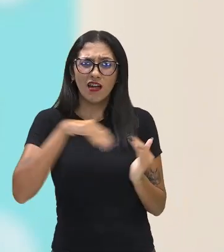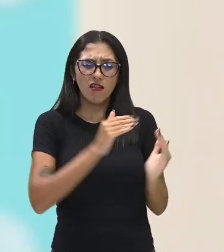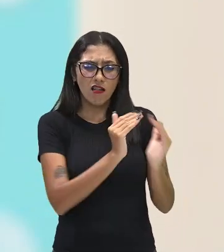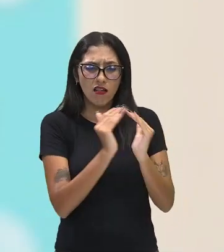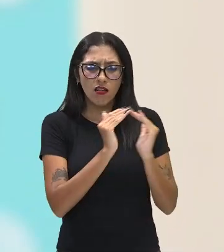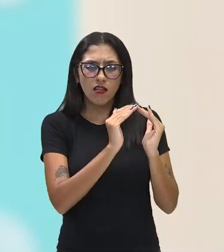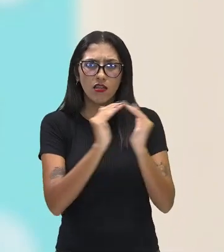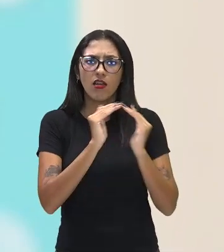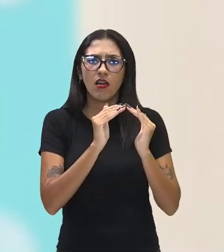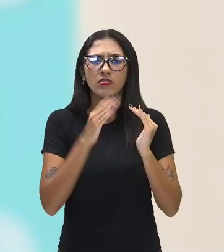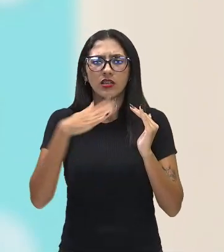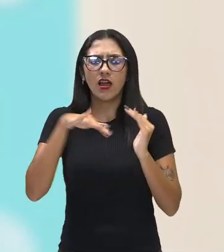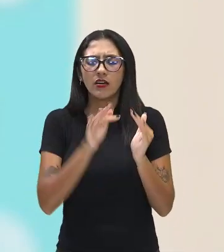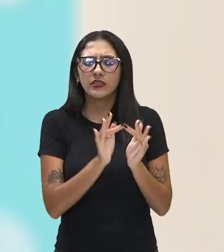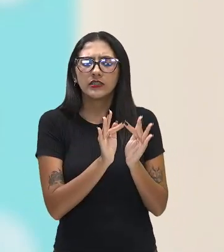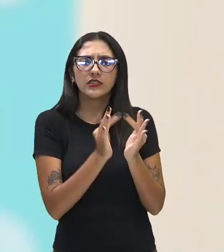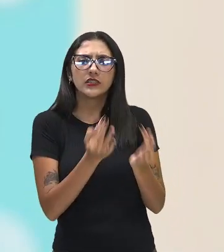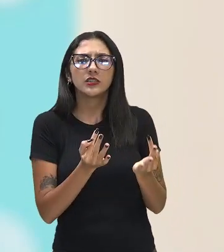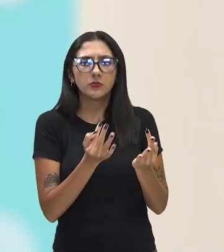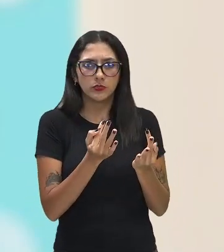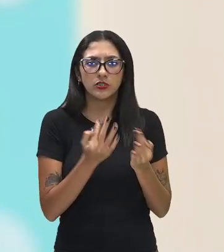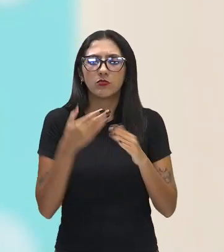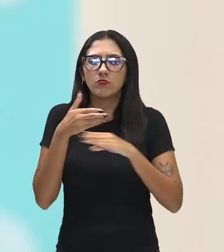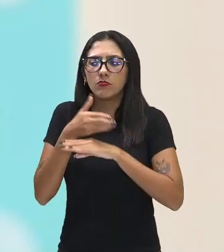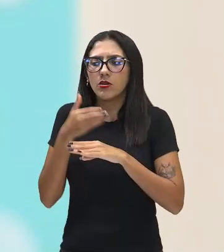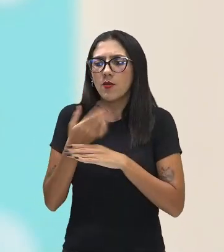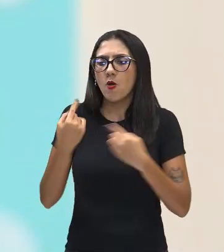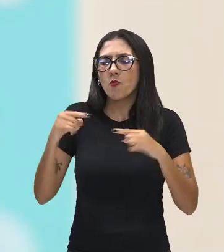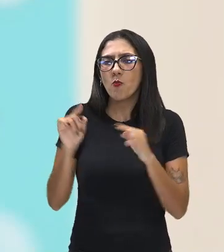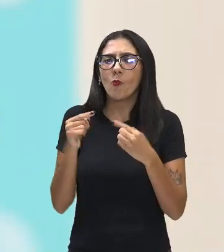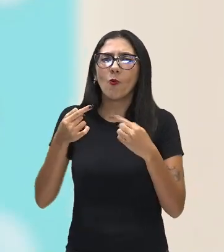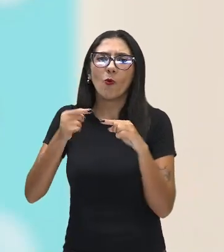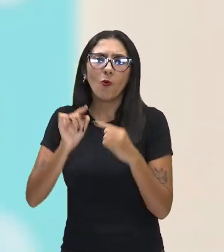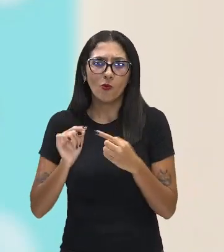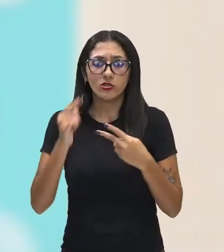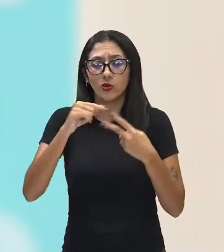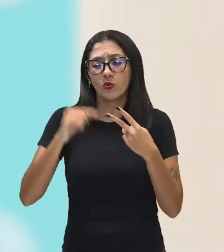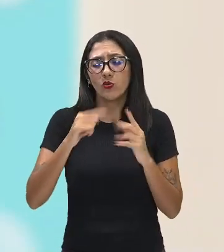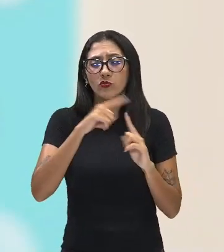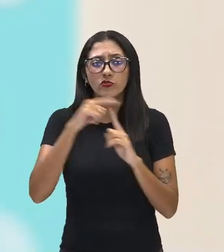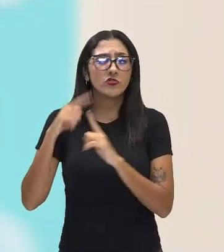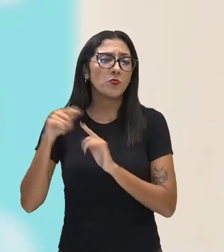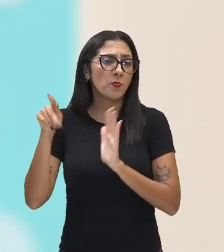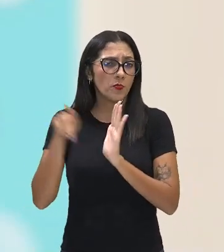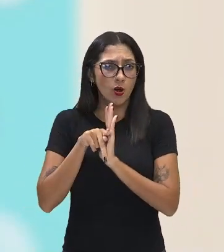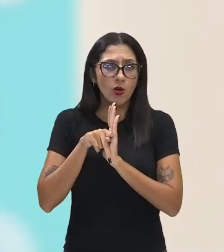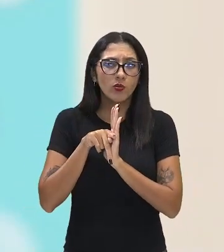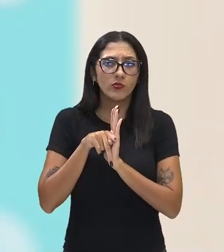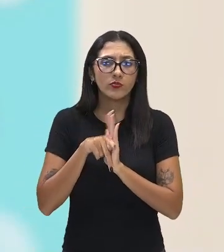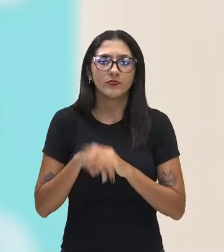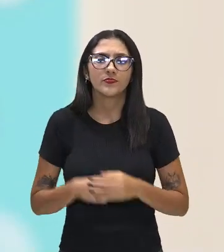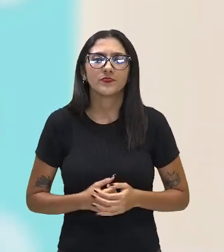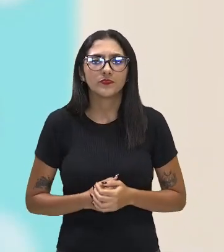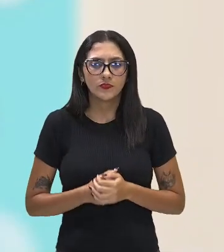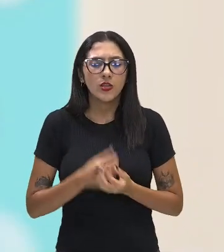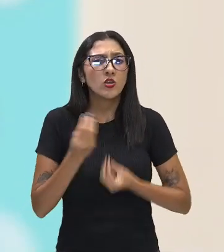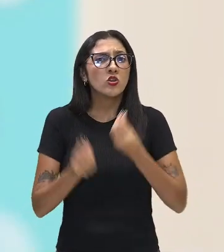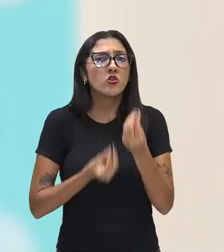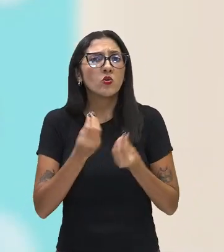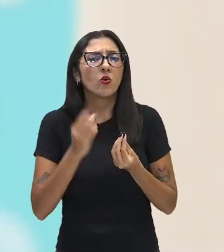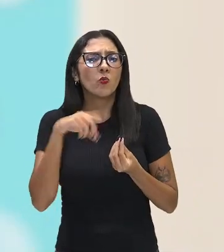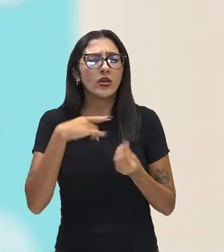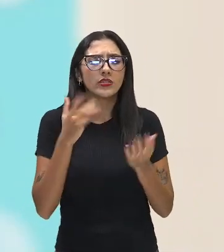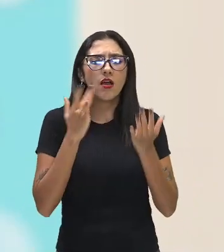Belo Horizonte em grupos de rap e funk. E o modo como essa participação modifica a vida desses